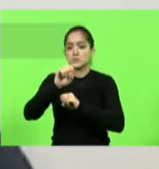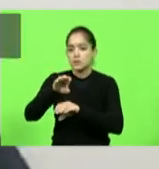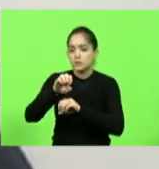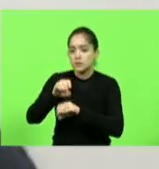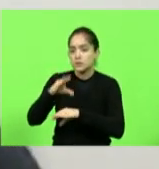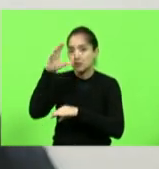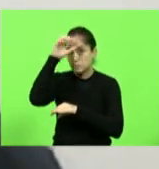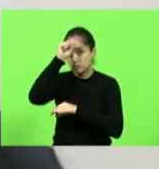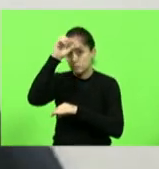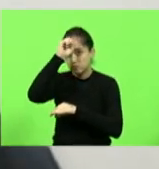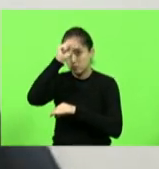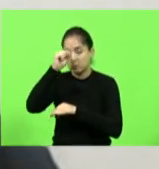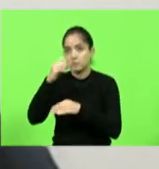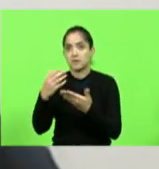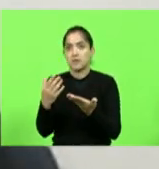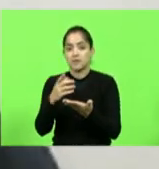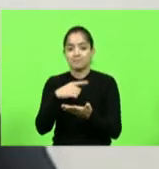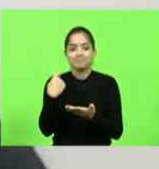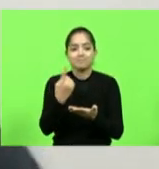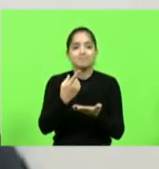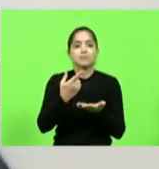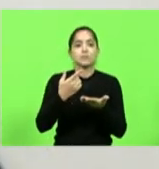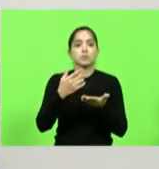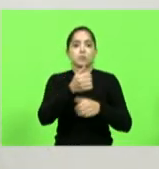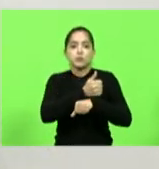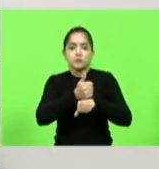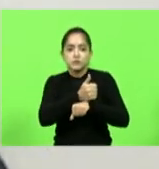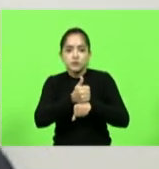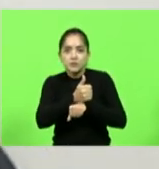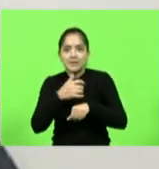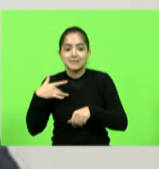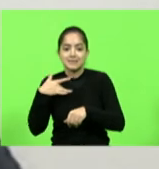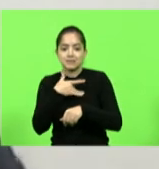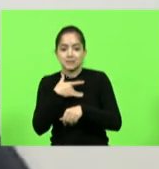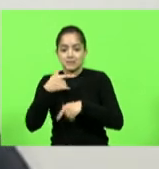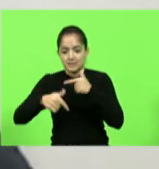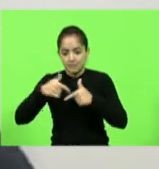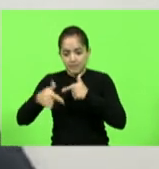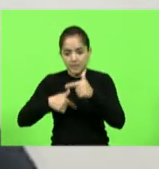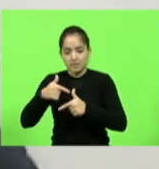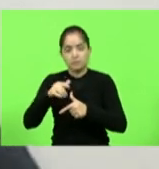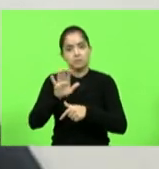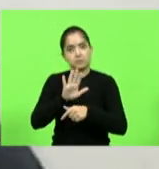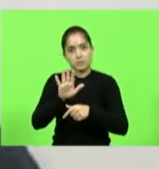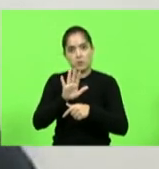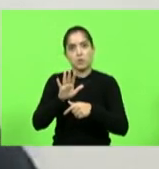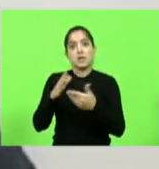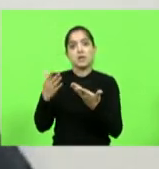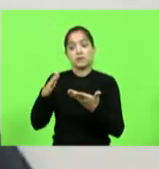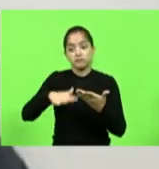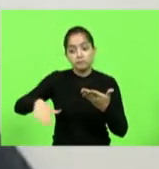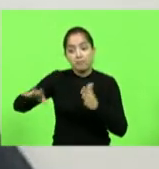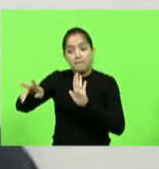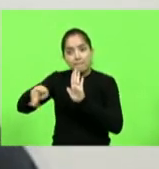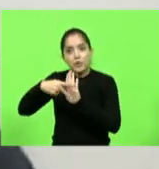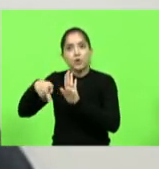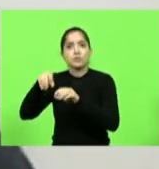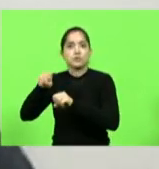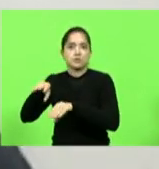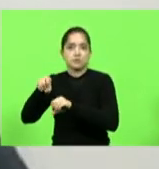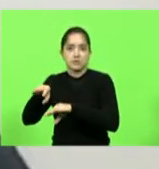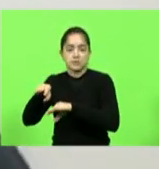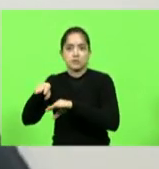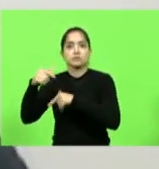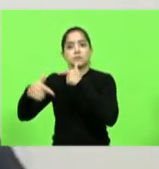somos profissionais da saúde trabalhando na escola, nós somos profissionais da educação trabalhando na escola.